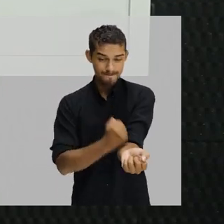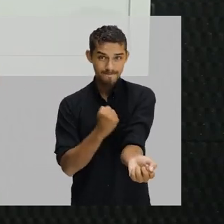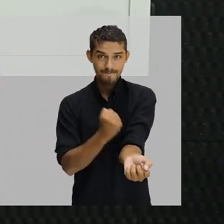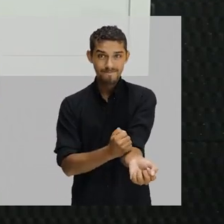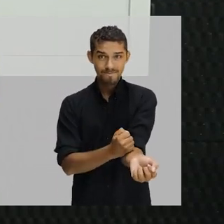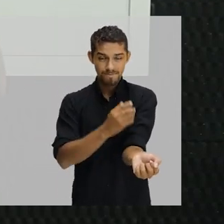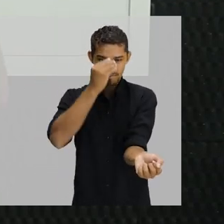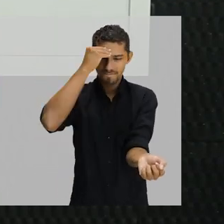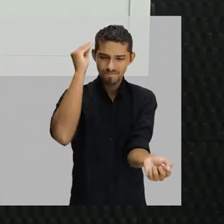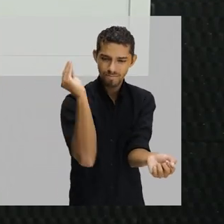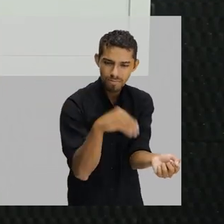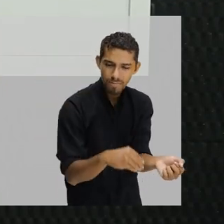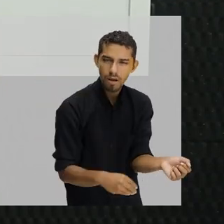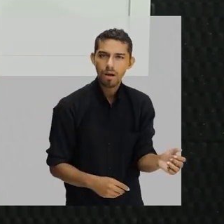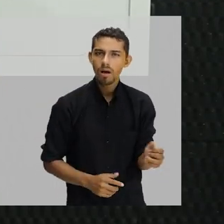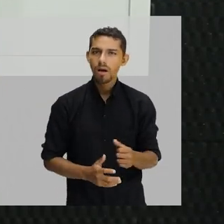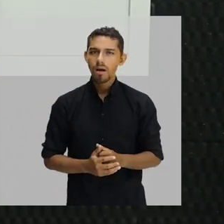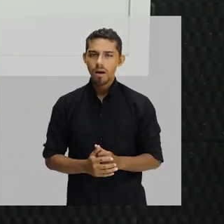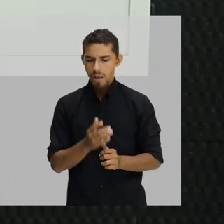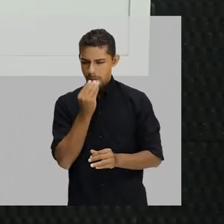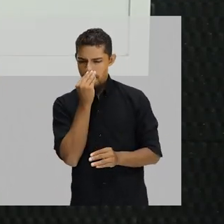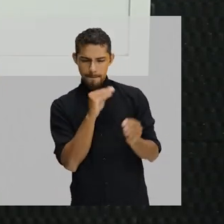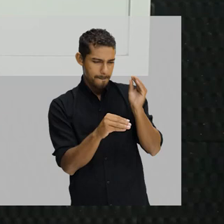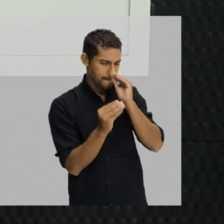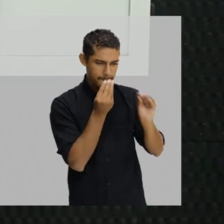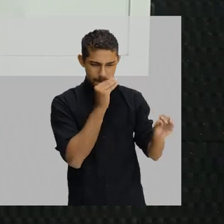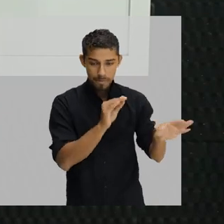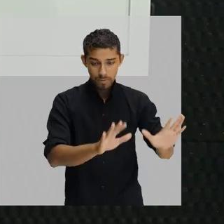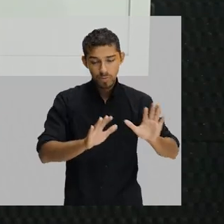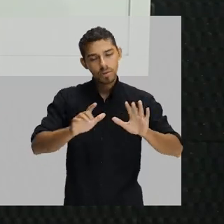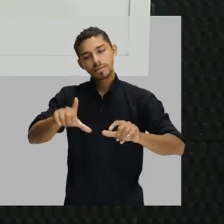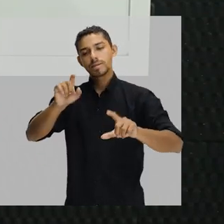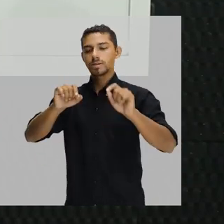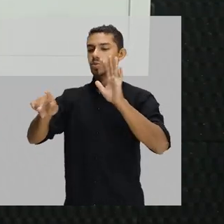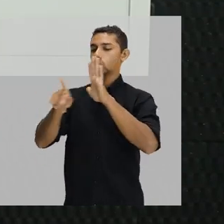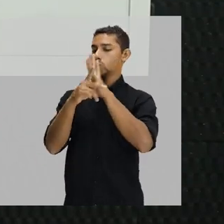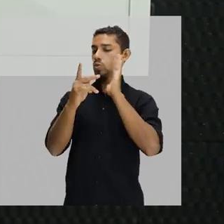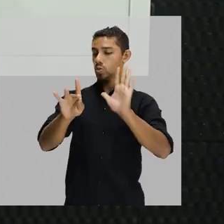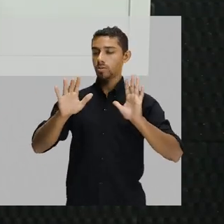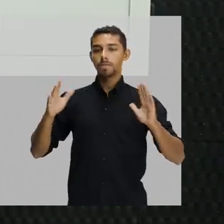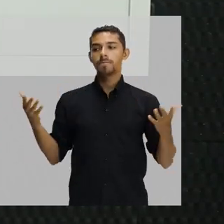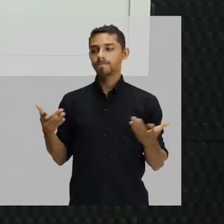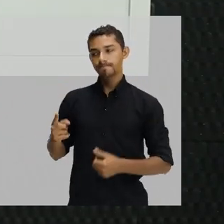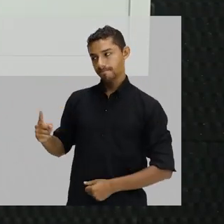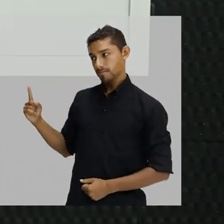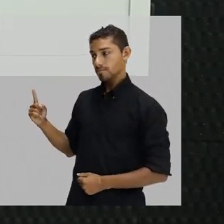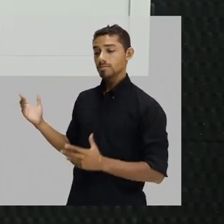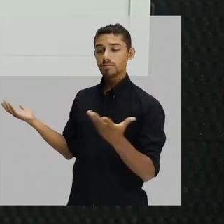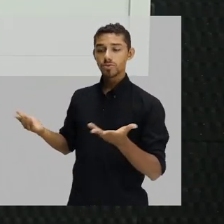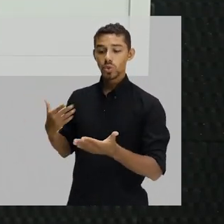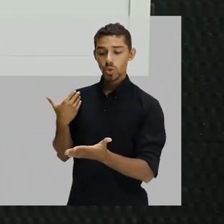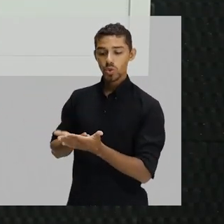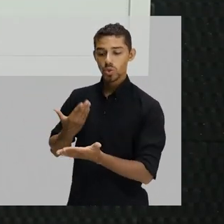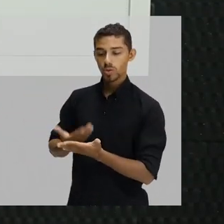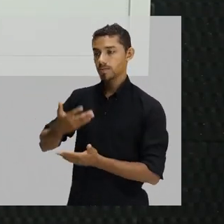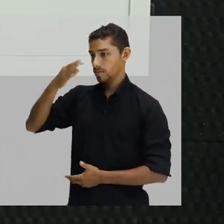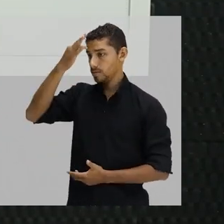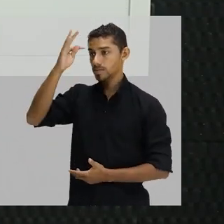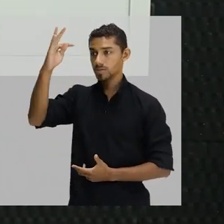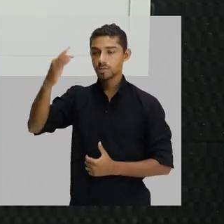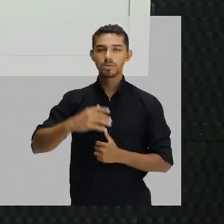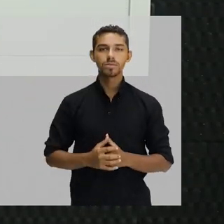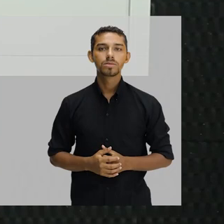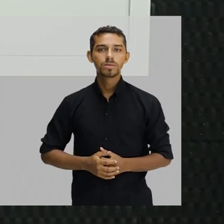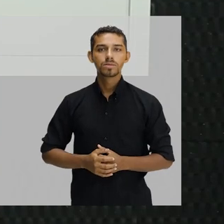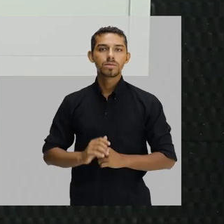mas isso aí fica a escolha de cada um, tá? Vamos aqui à nossa parte teórica, tá? Quando nós estudamos ética, fica